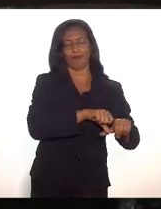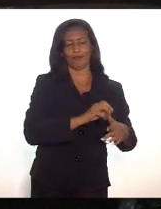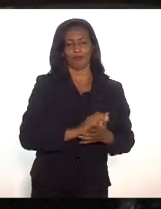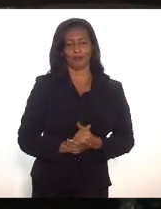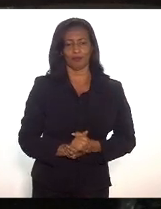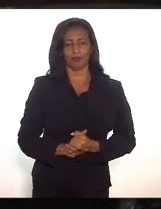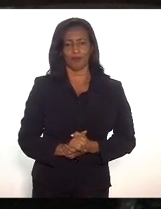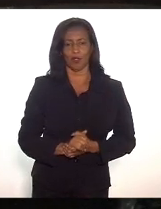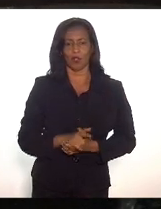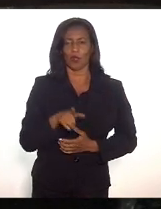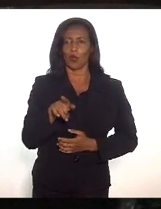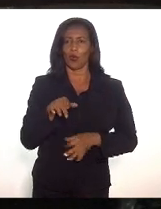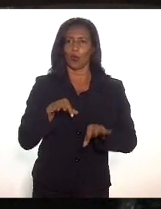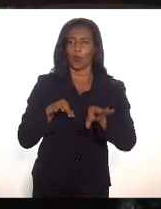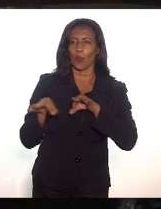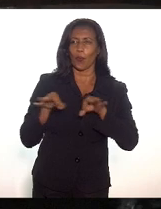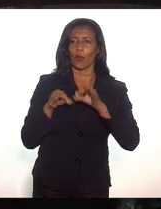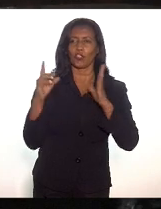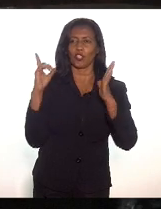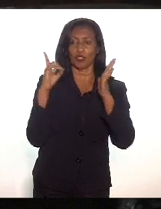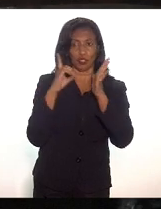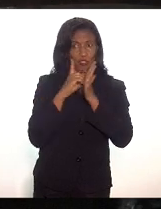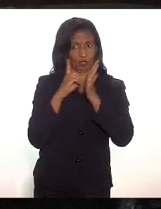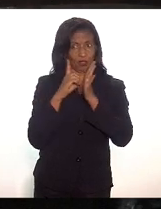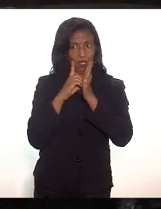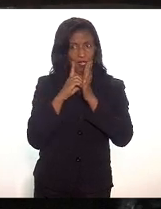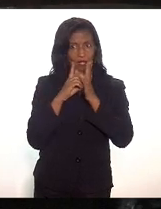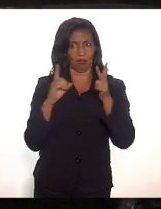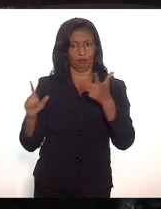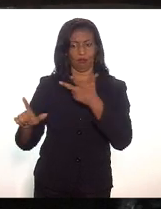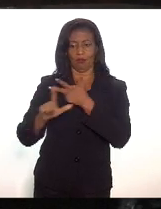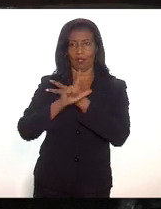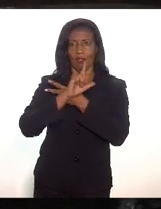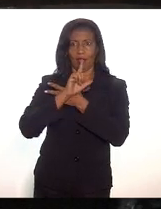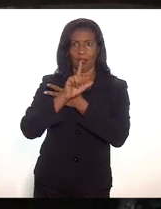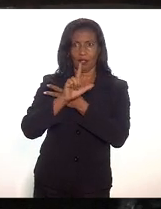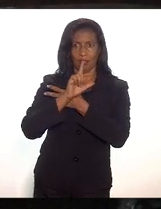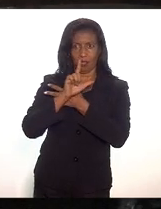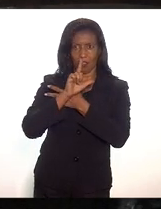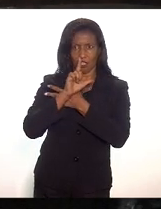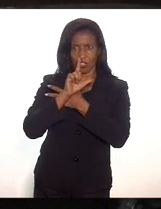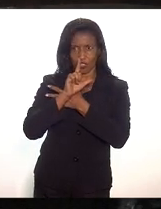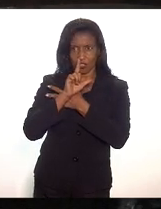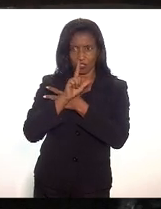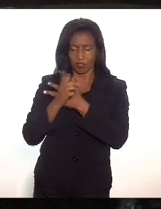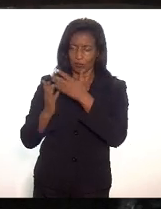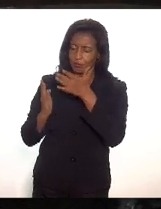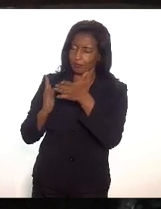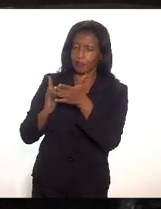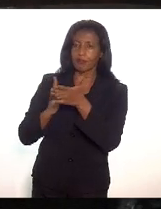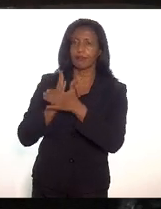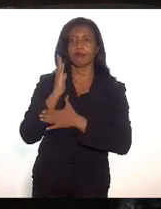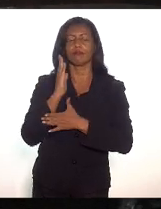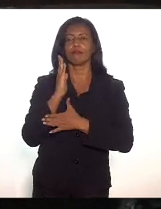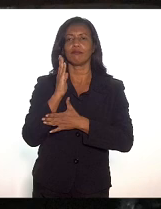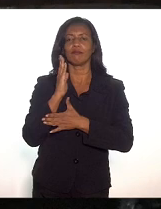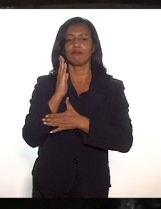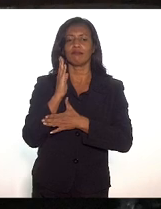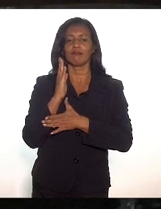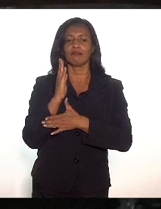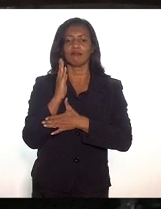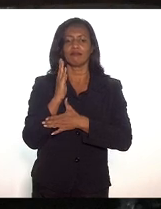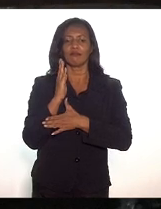O projeto de decreto legislativo está aprovado, cessando